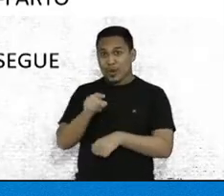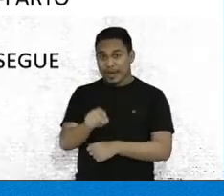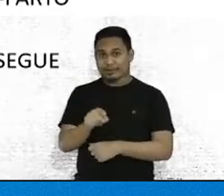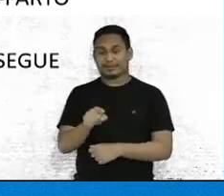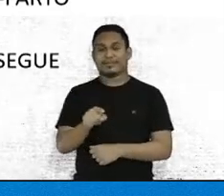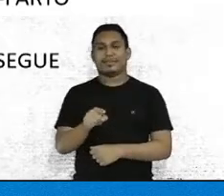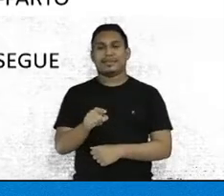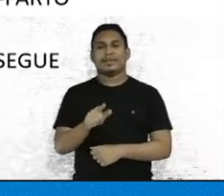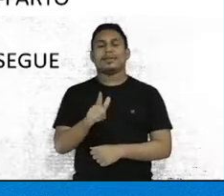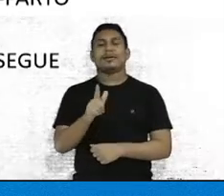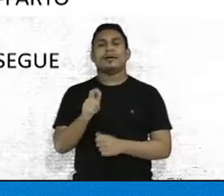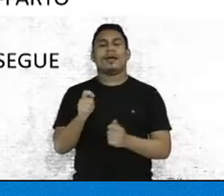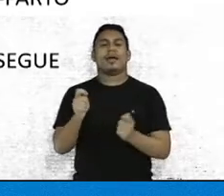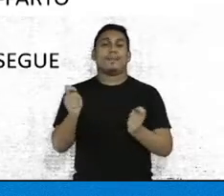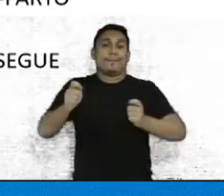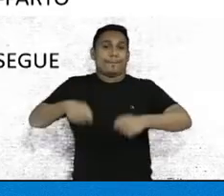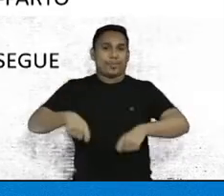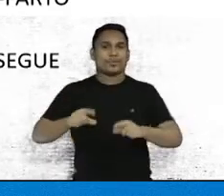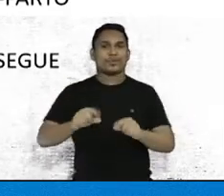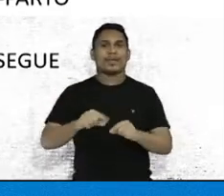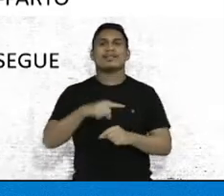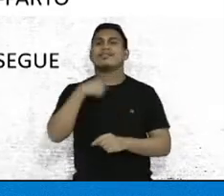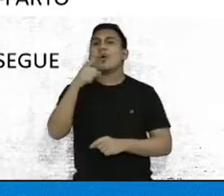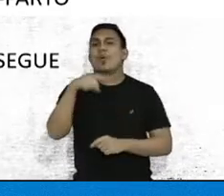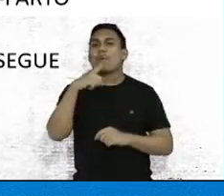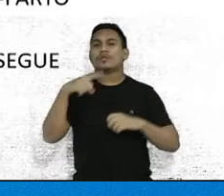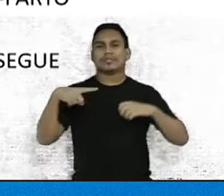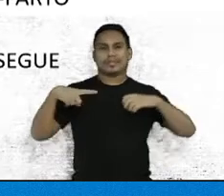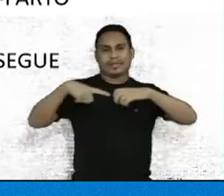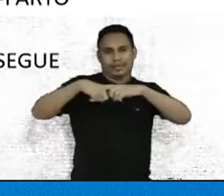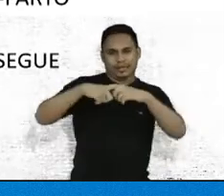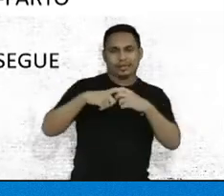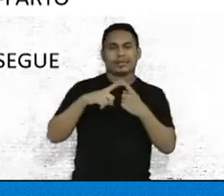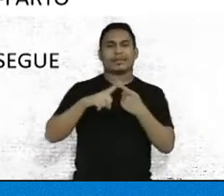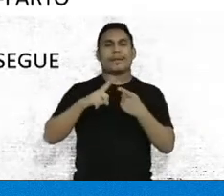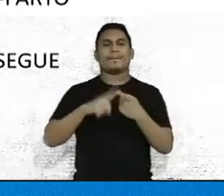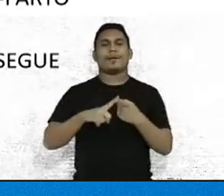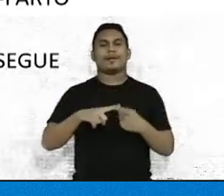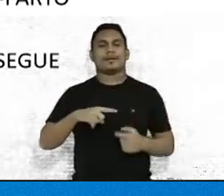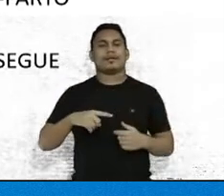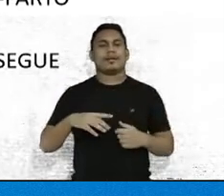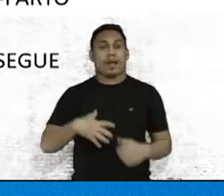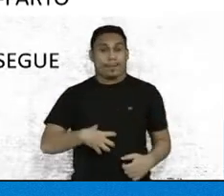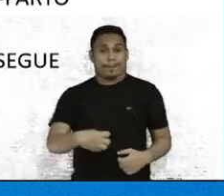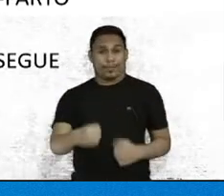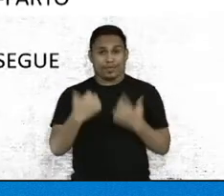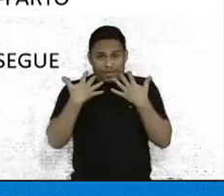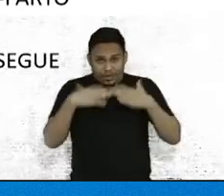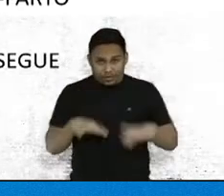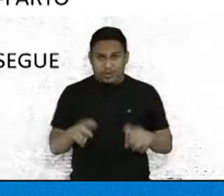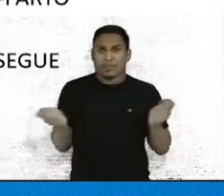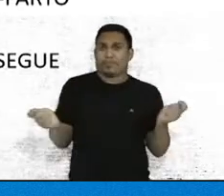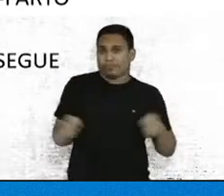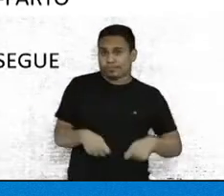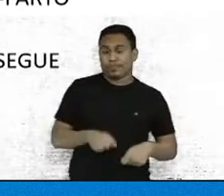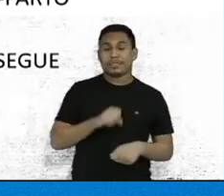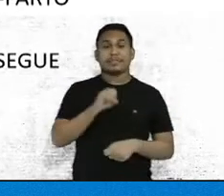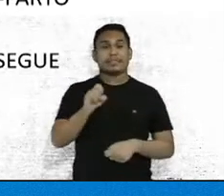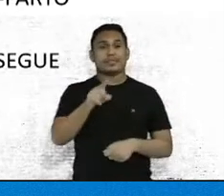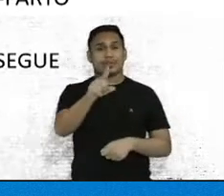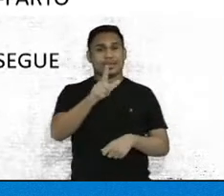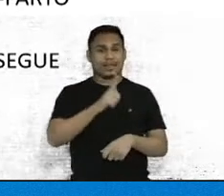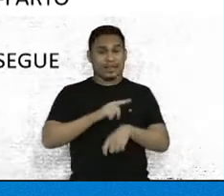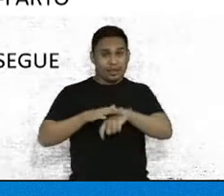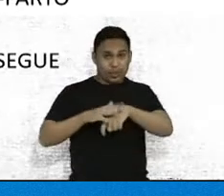de infertilidade, índices maiores de abortamento. Então, se você tem doença de Hashimoto e você está